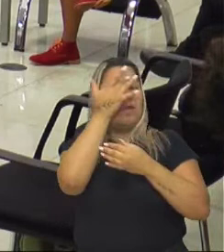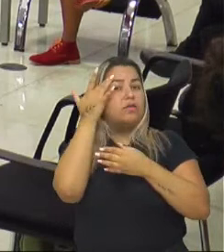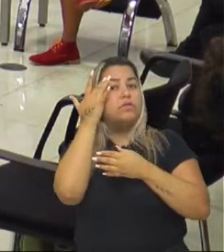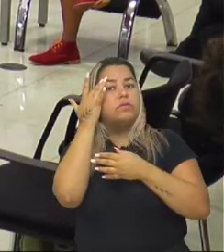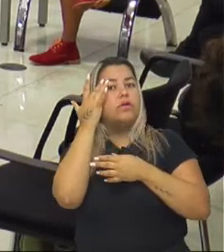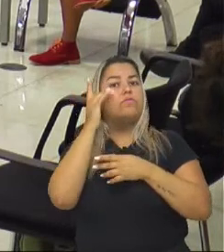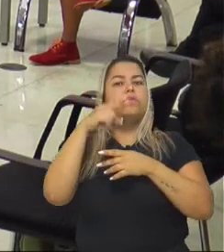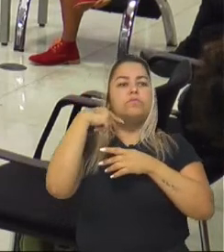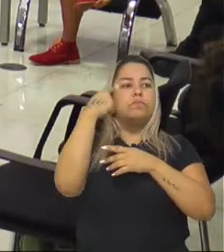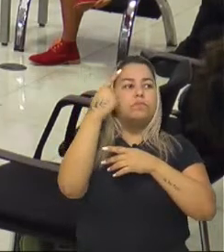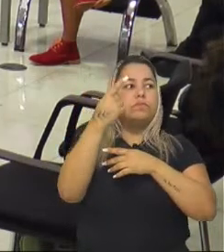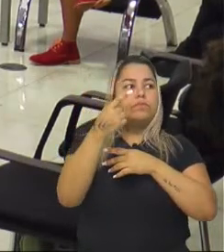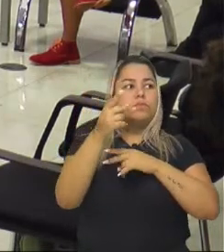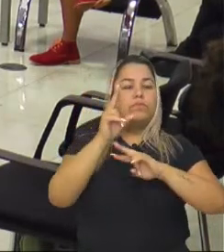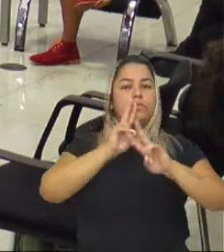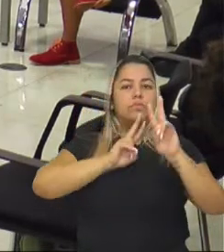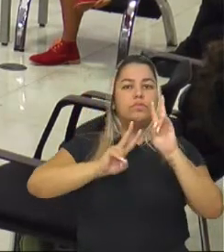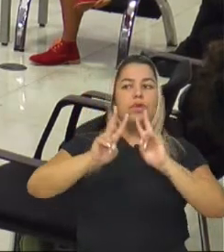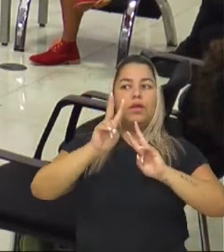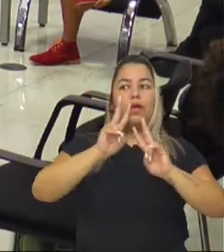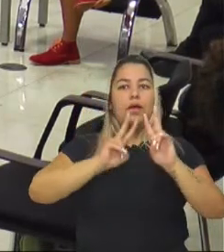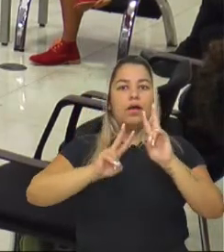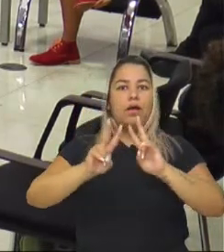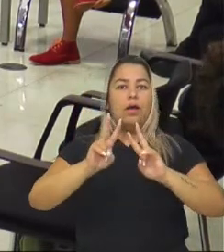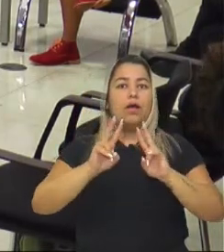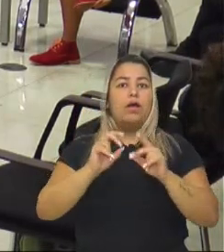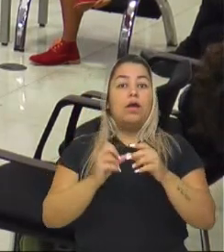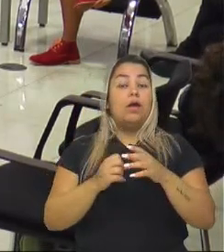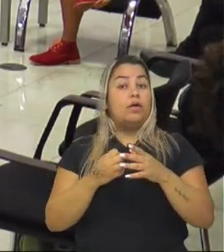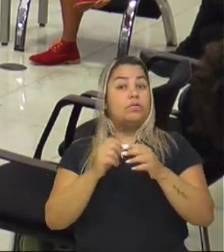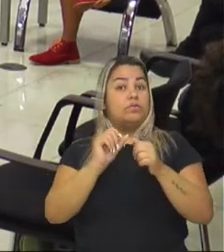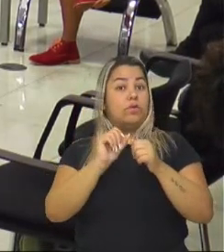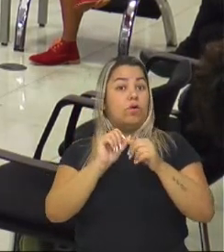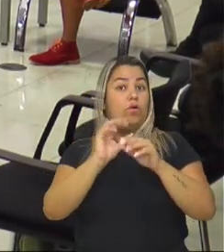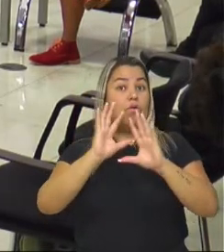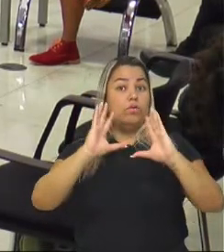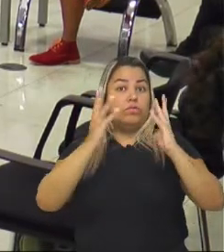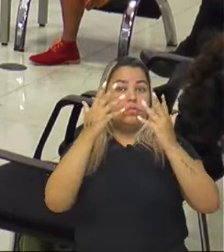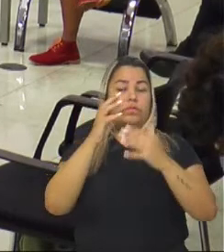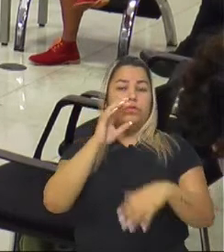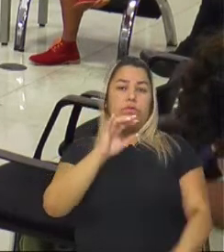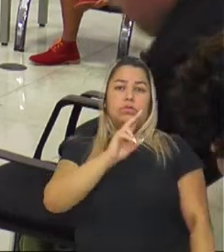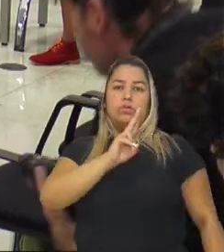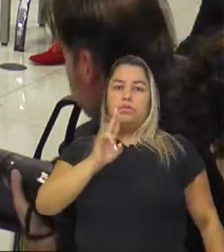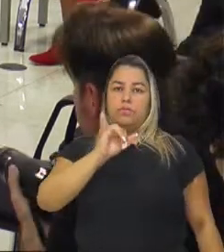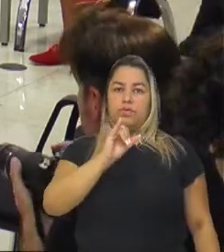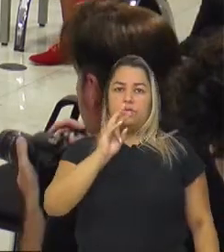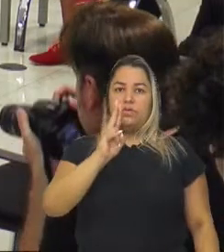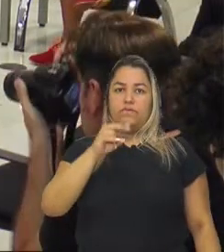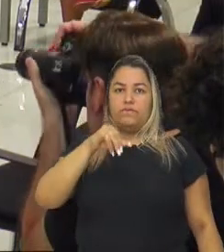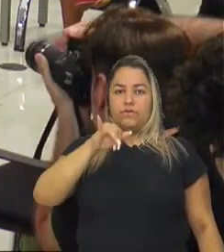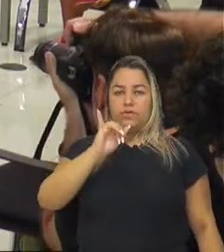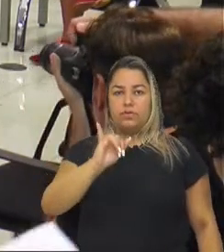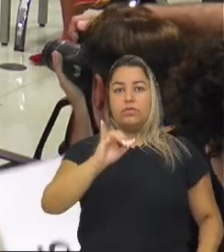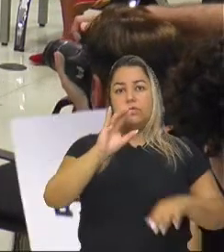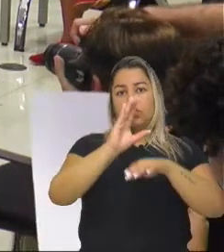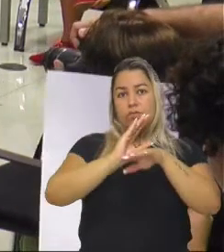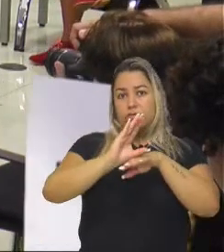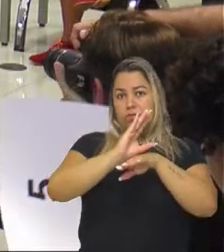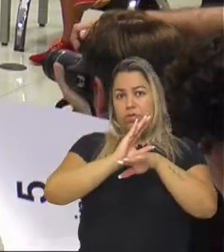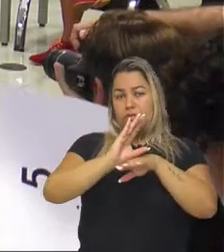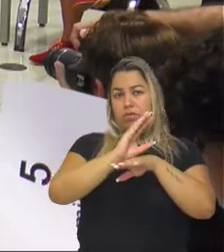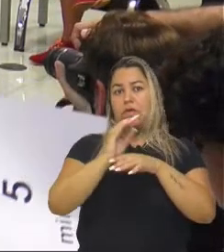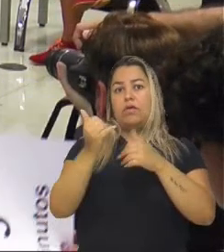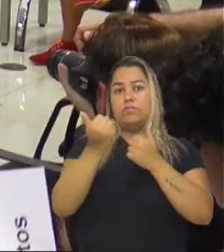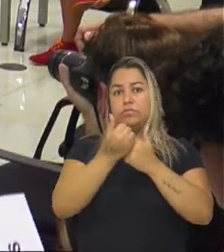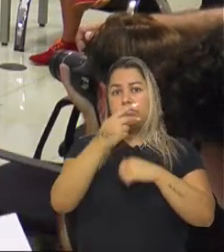assistir depois, na posteridade, a realização desse evento. Meu nome é Ivani Oliveira, estou como conselheira